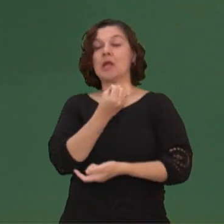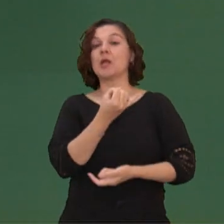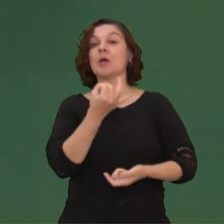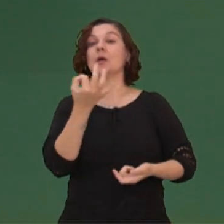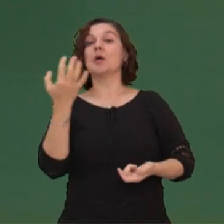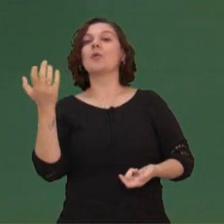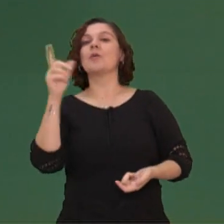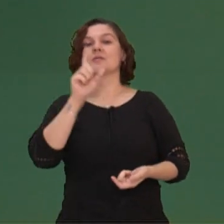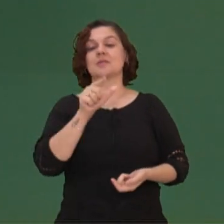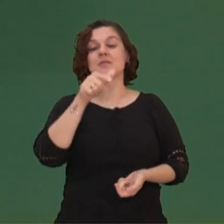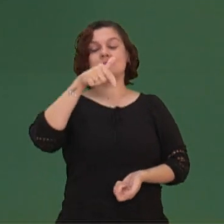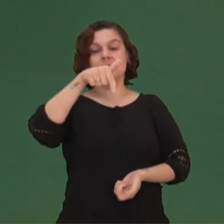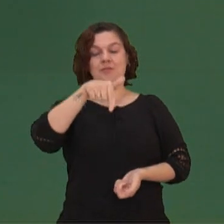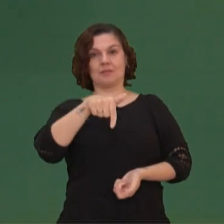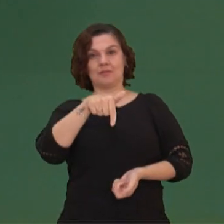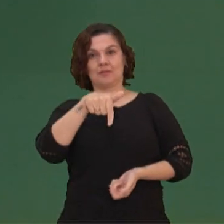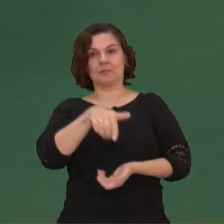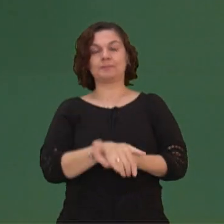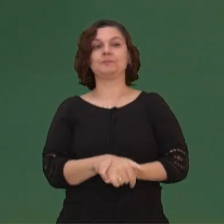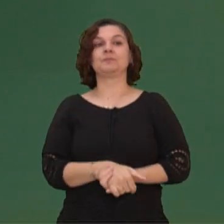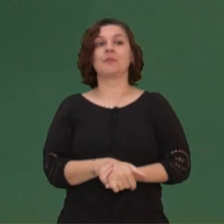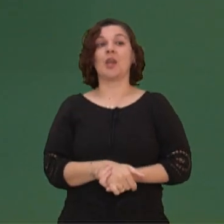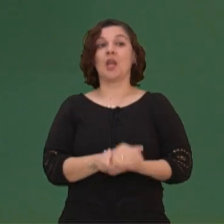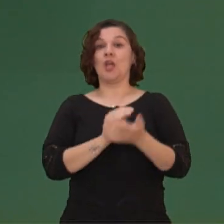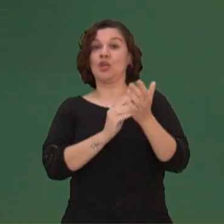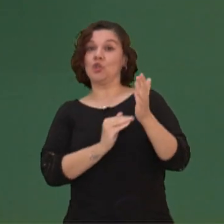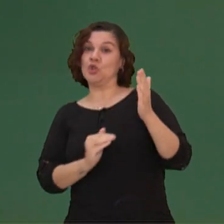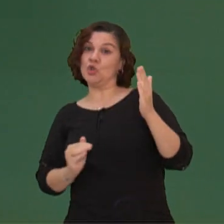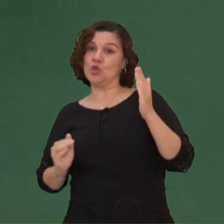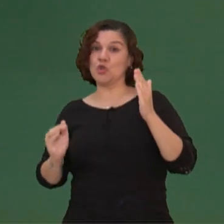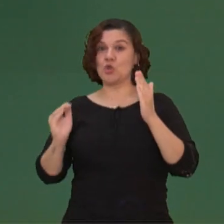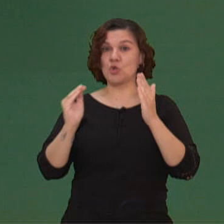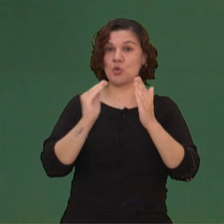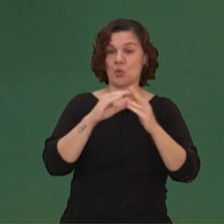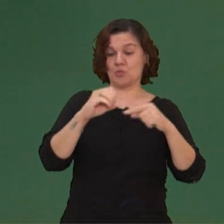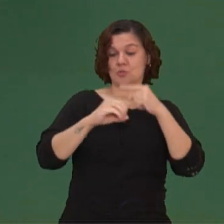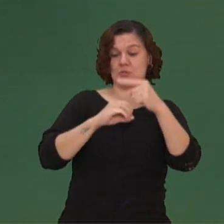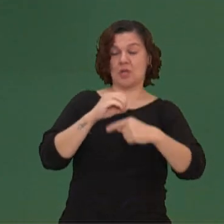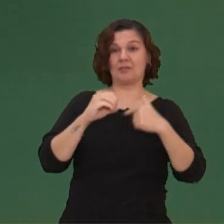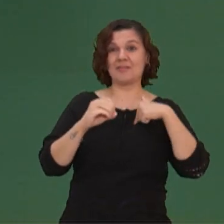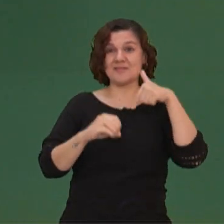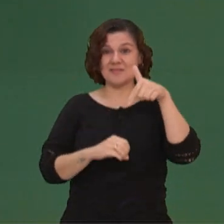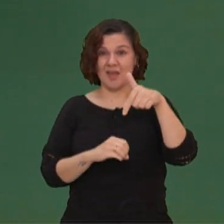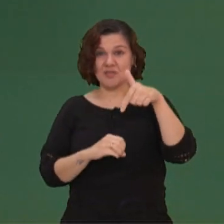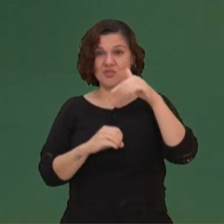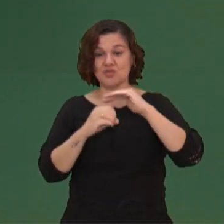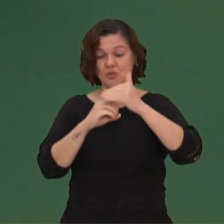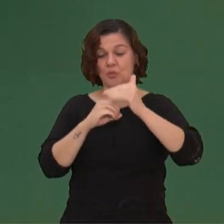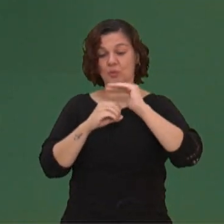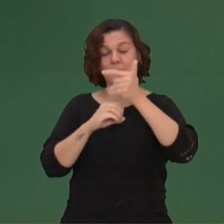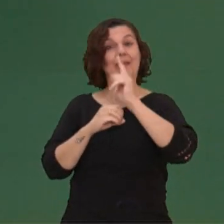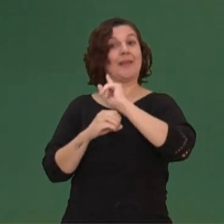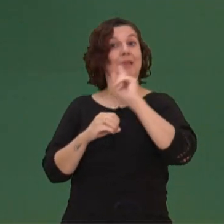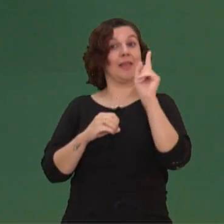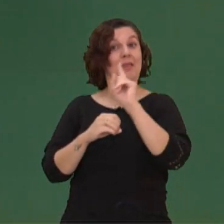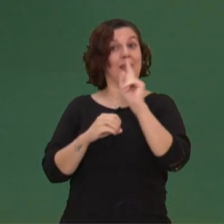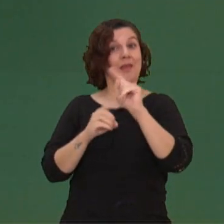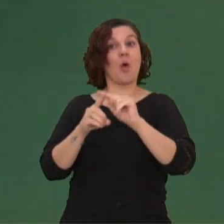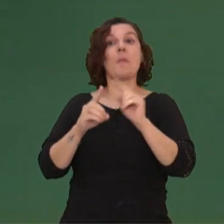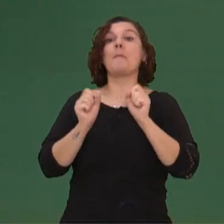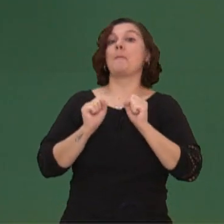órbitas? 7 órbitas. Todos os átomos têm as 7 órbitas? Não, todos os átomos podem